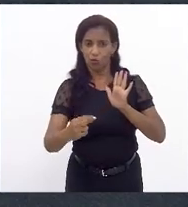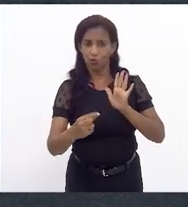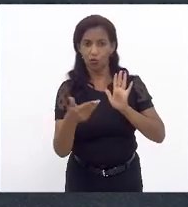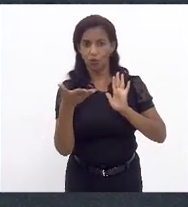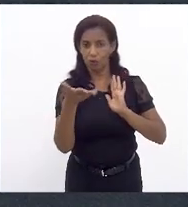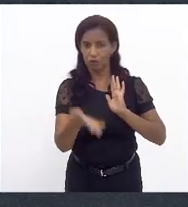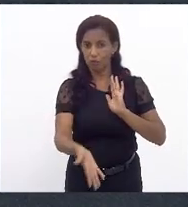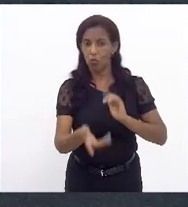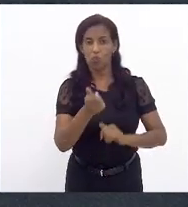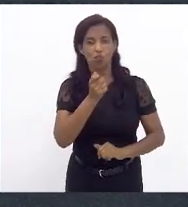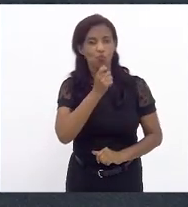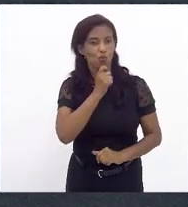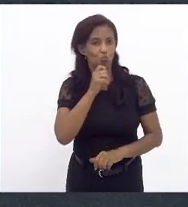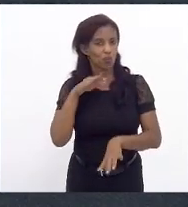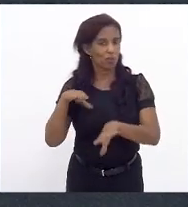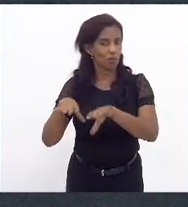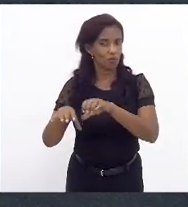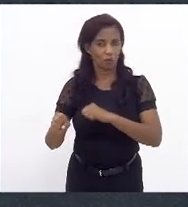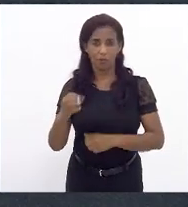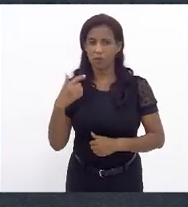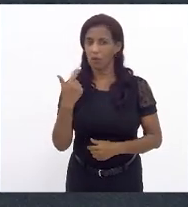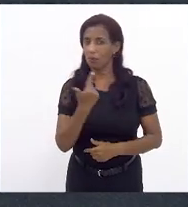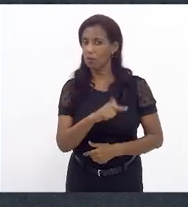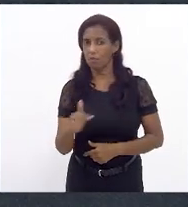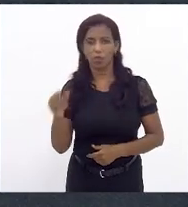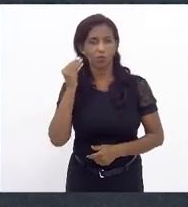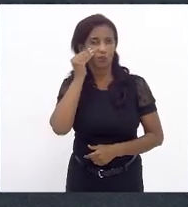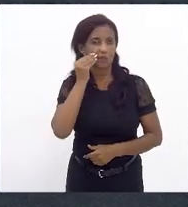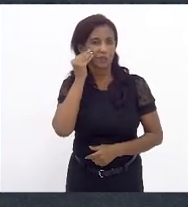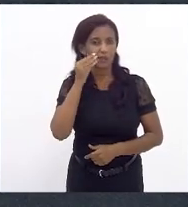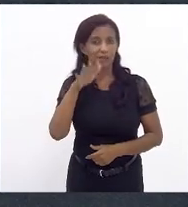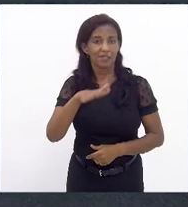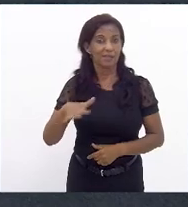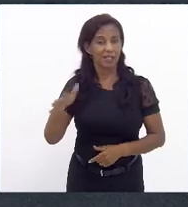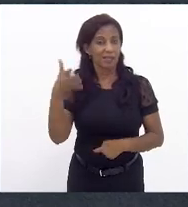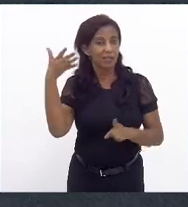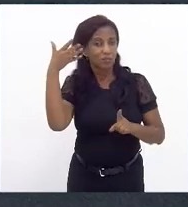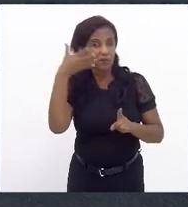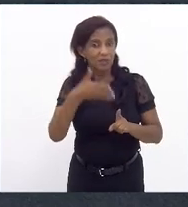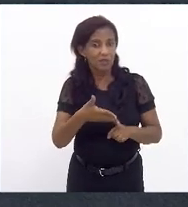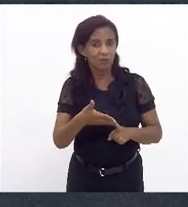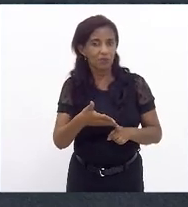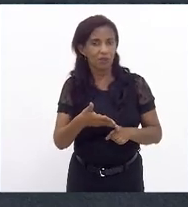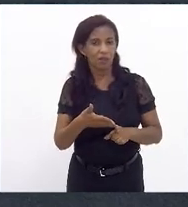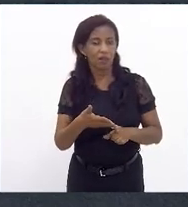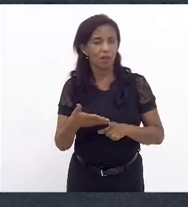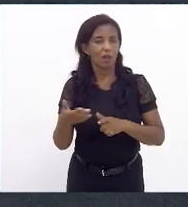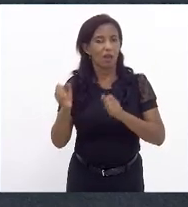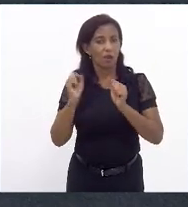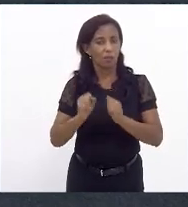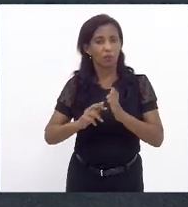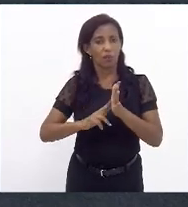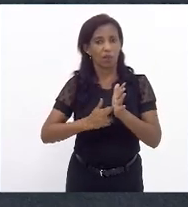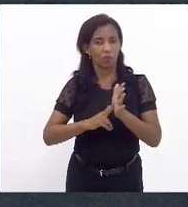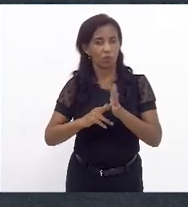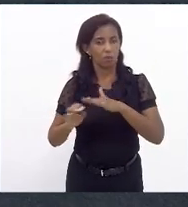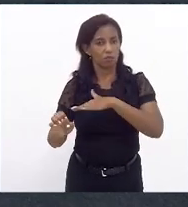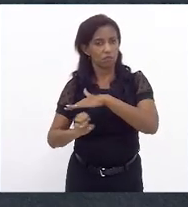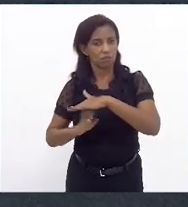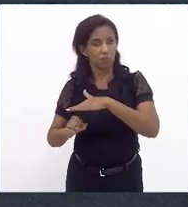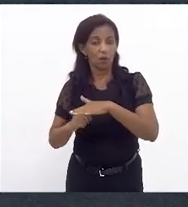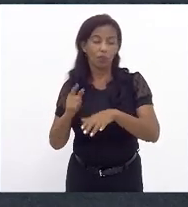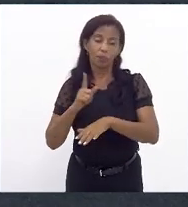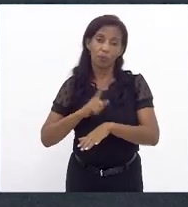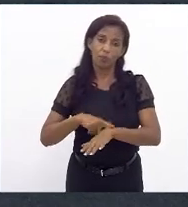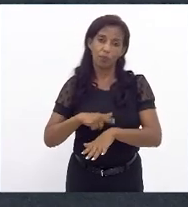questão não tem a formação ou experiência profissional em área específica sujeita ao poder regulatório da Genesa por